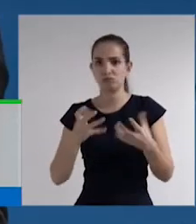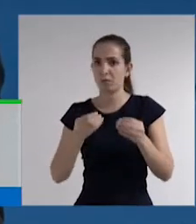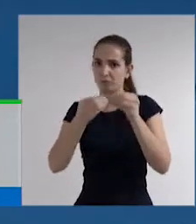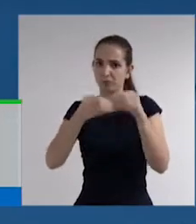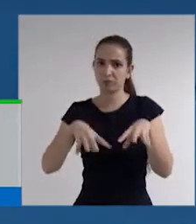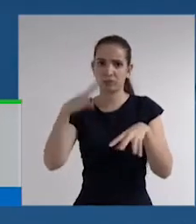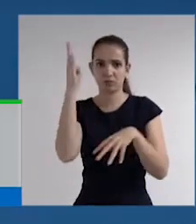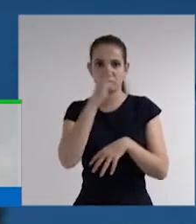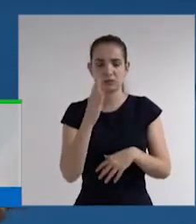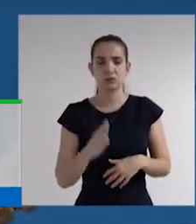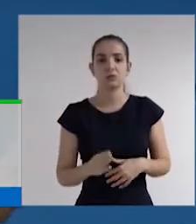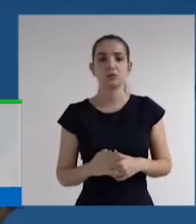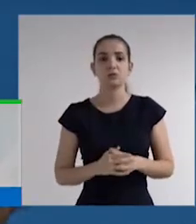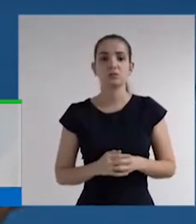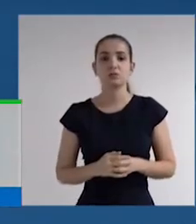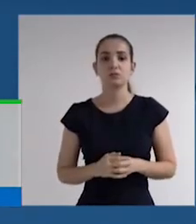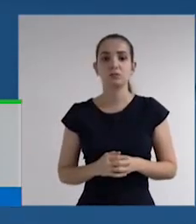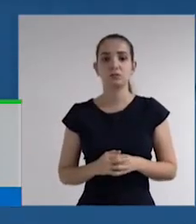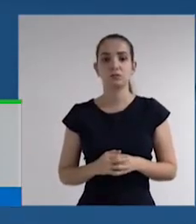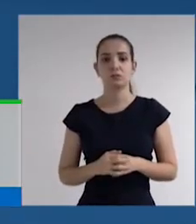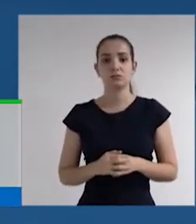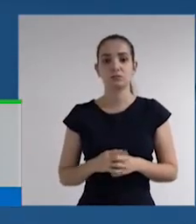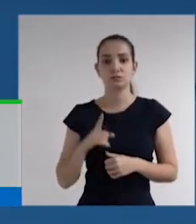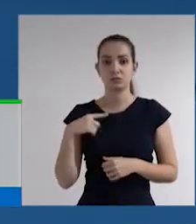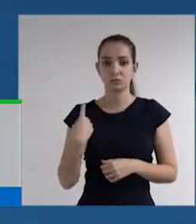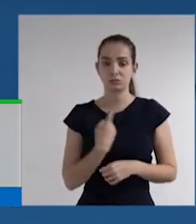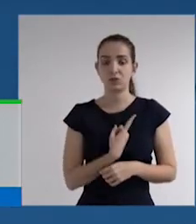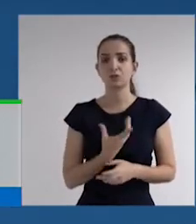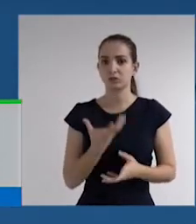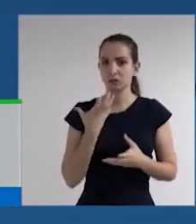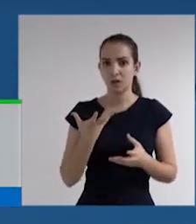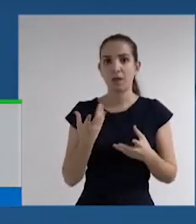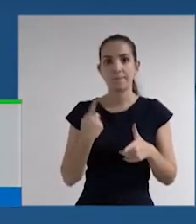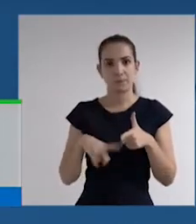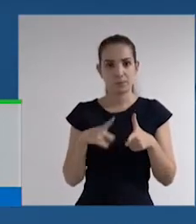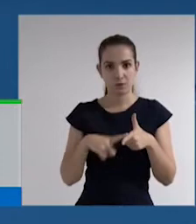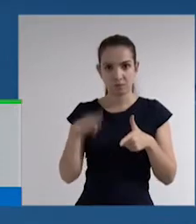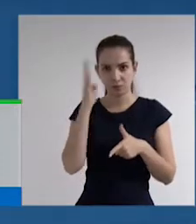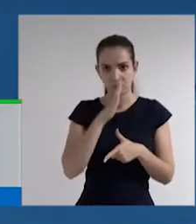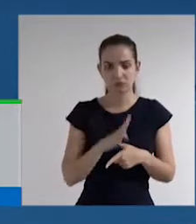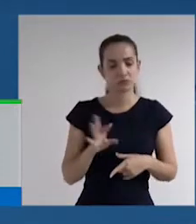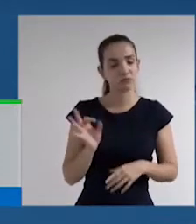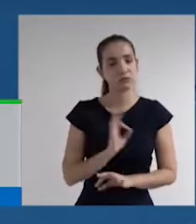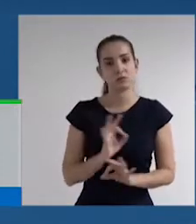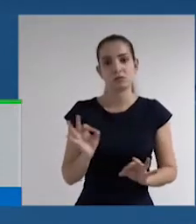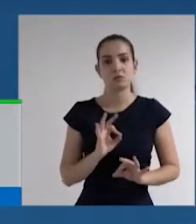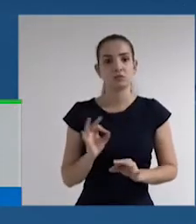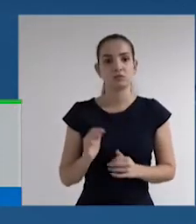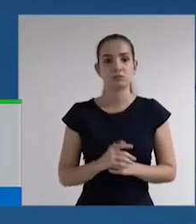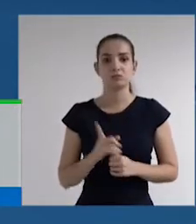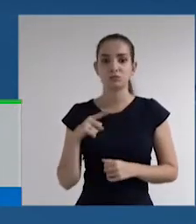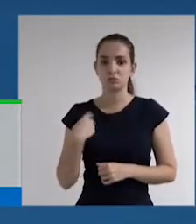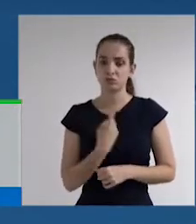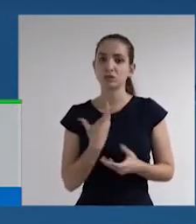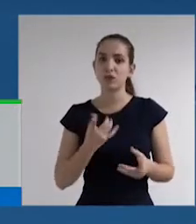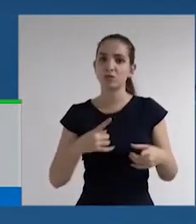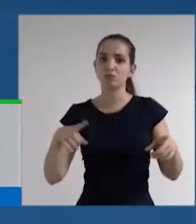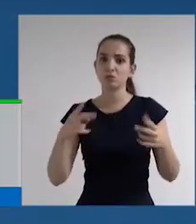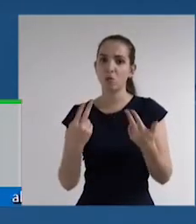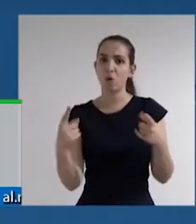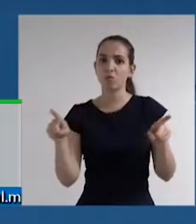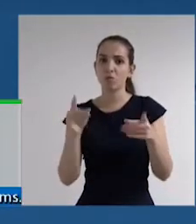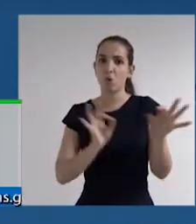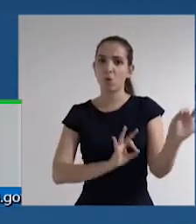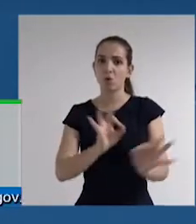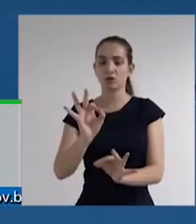Boa. Interessa a quem? Nós somos interessados em quebrar o Brasil? Isso é uma grande orquestra, porque agora nós